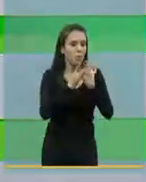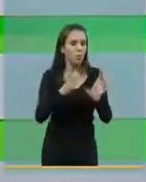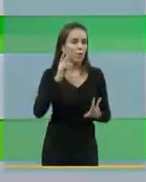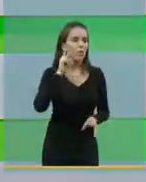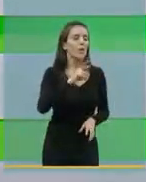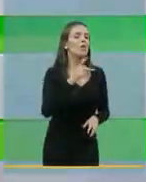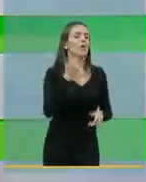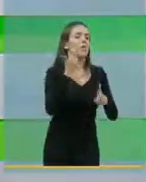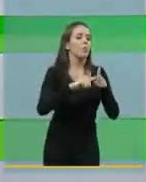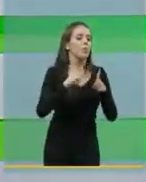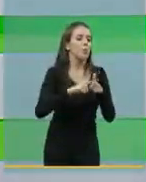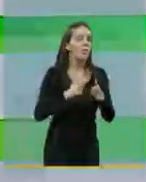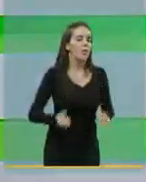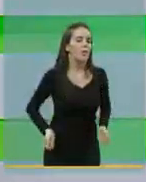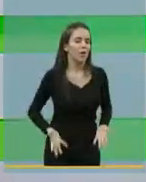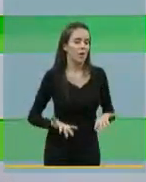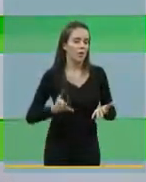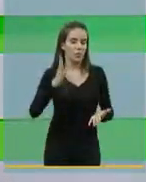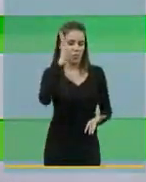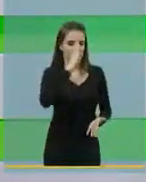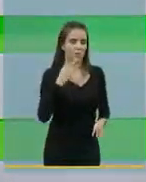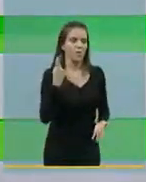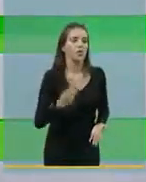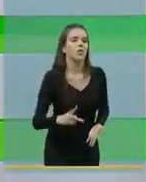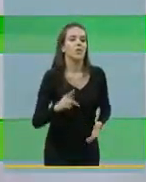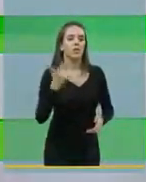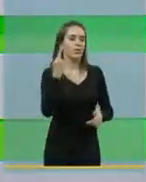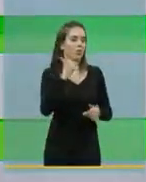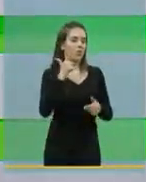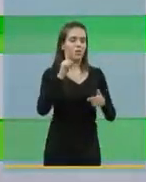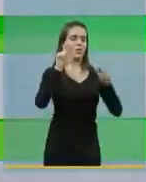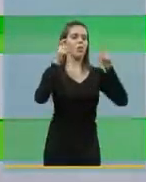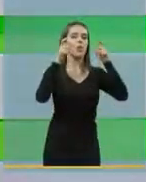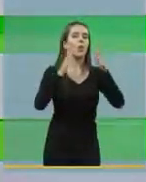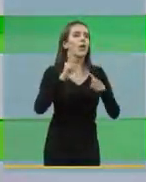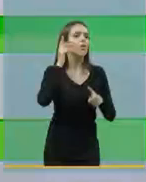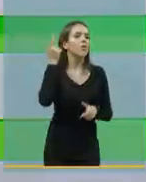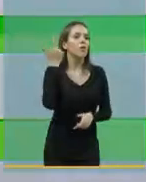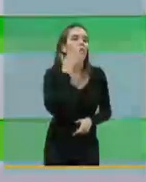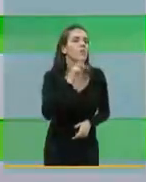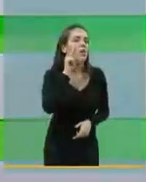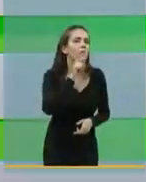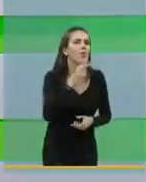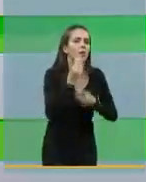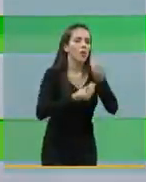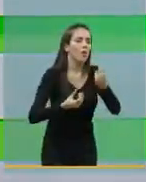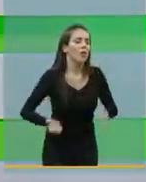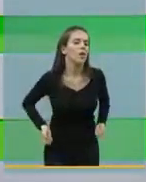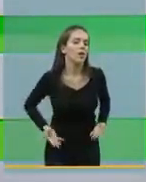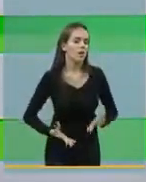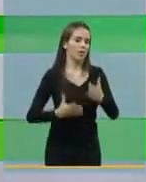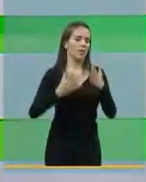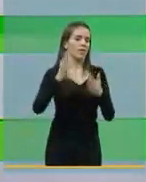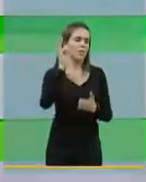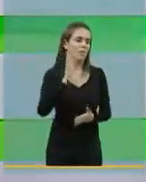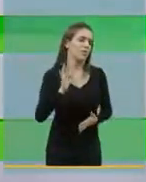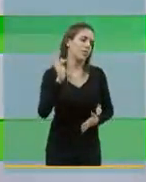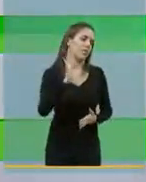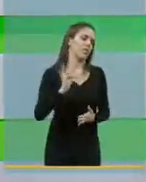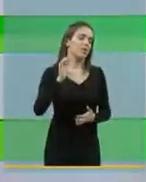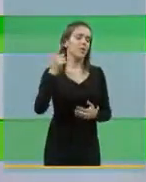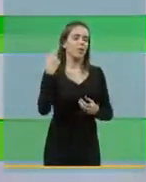do país no a uma plataforma onde se coloca os detalhes da dívida dos três entes da federação